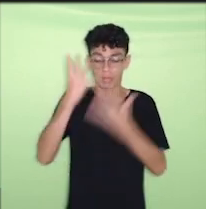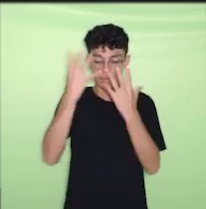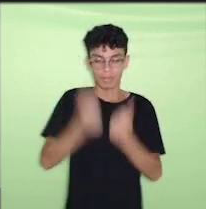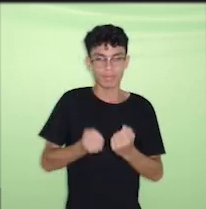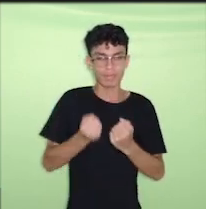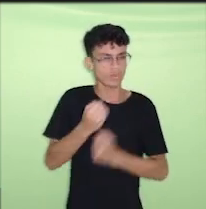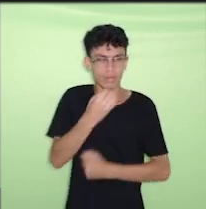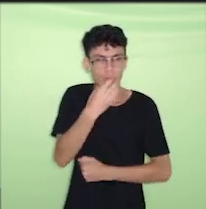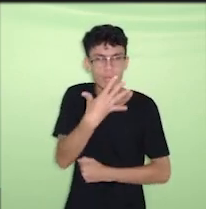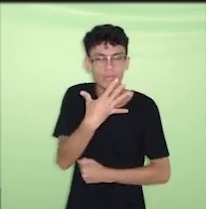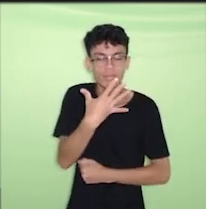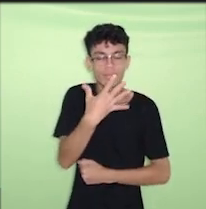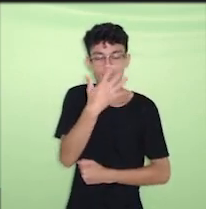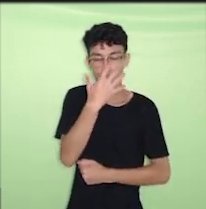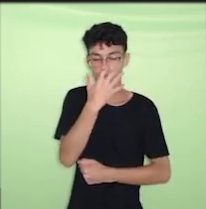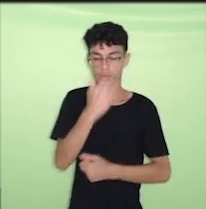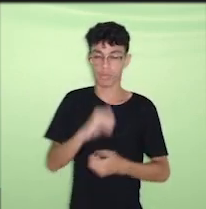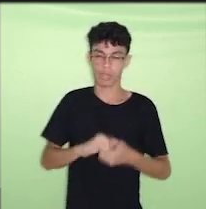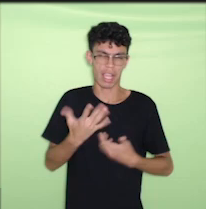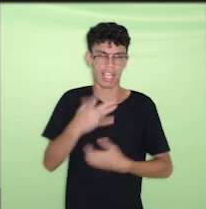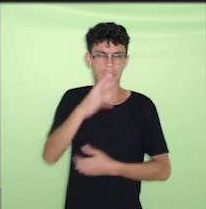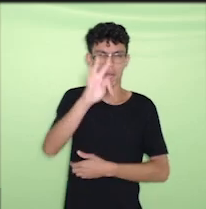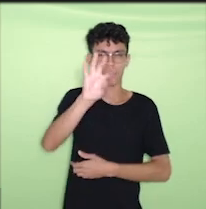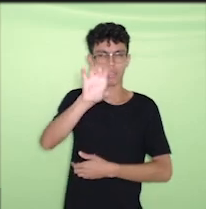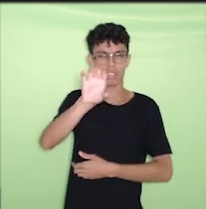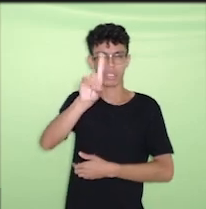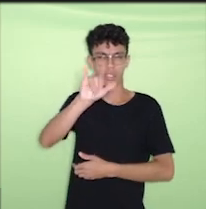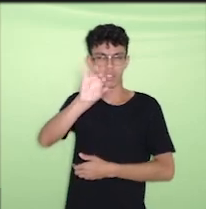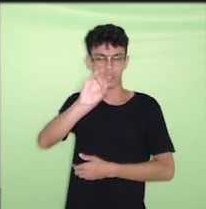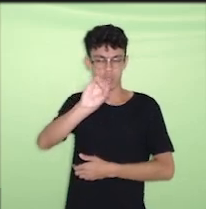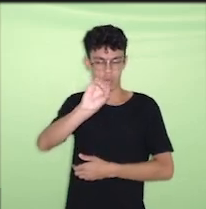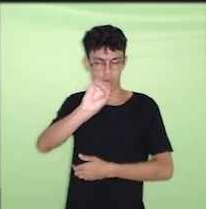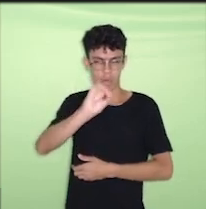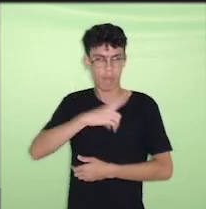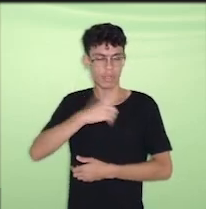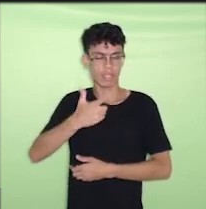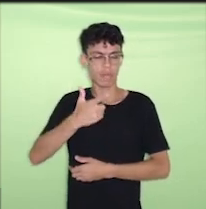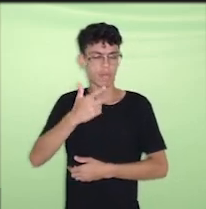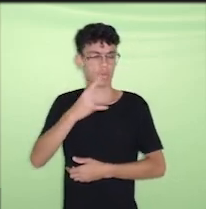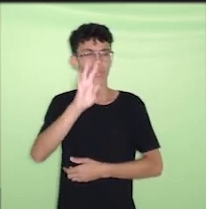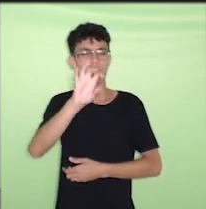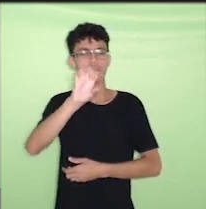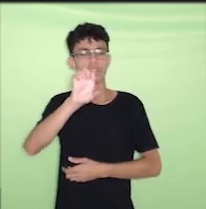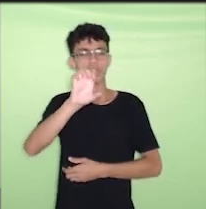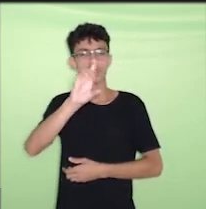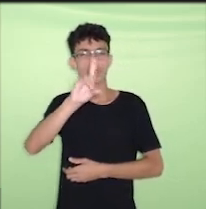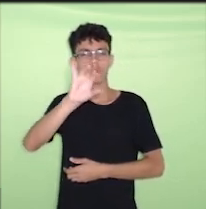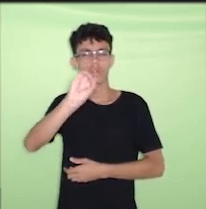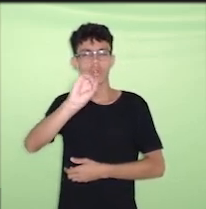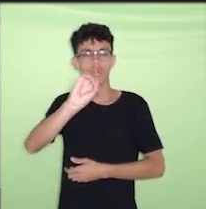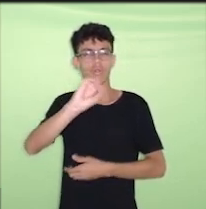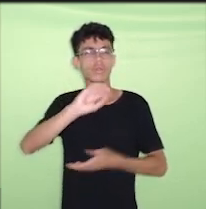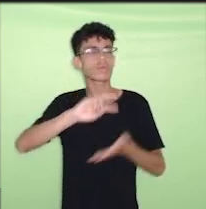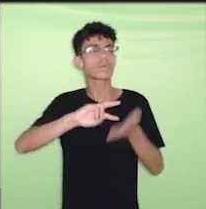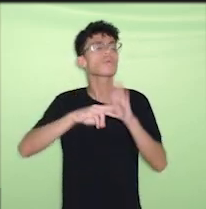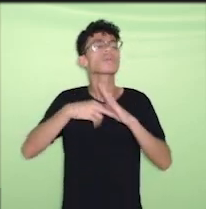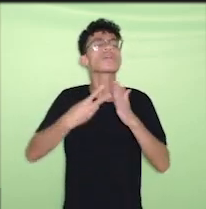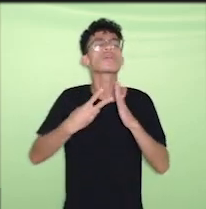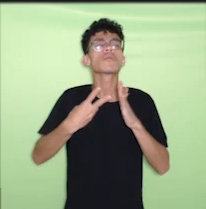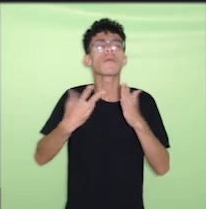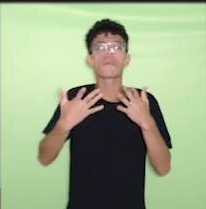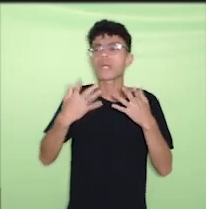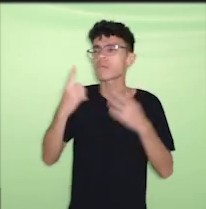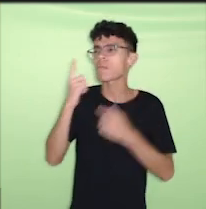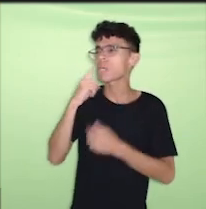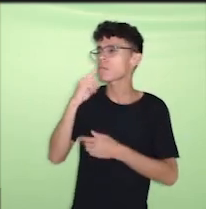é bom? Eu não venho tédio. Tédio de quê? De ver todas essas coisas,